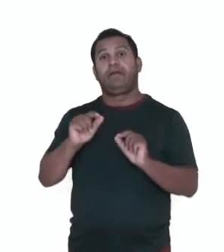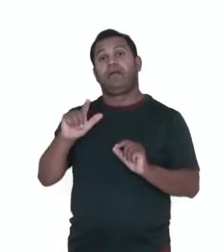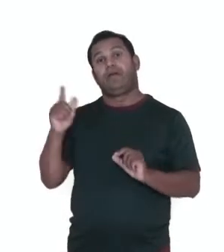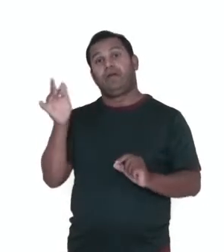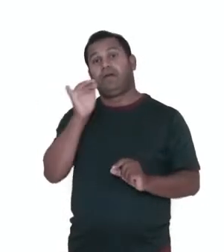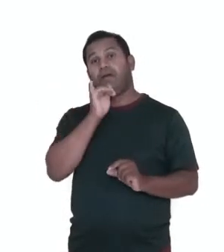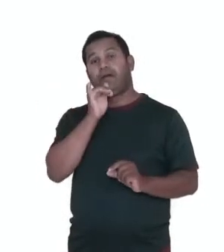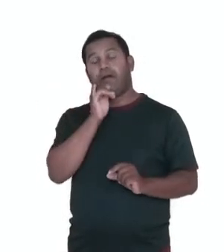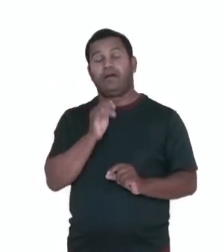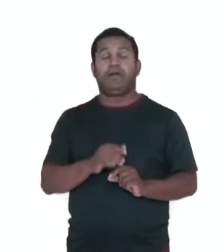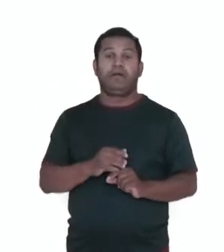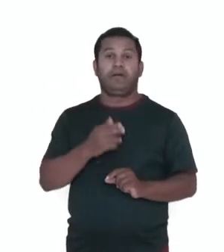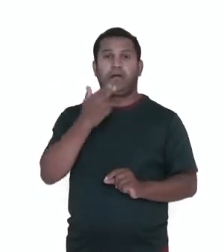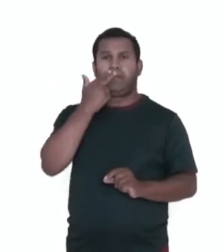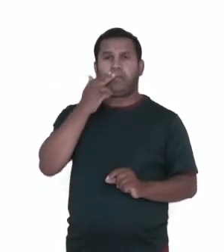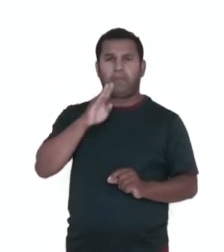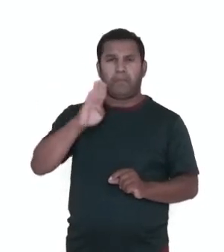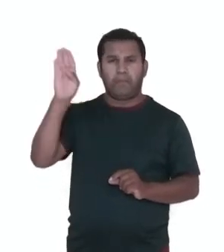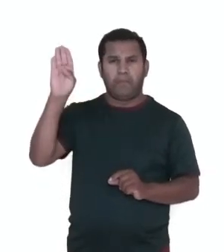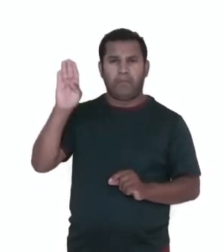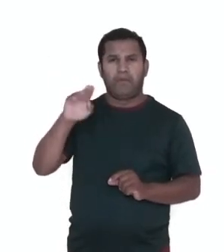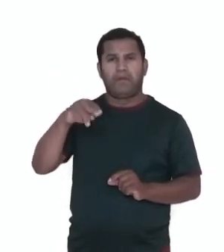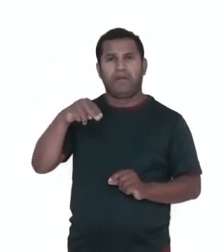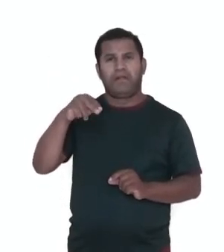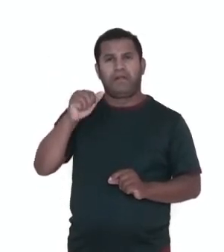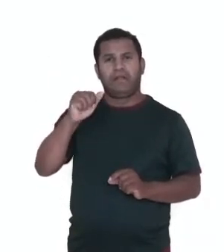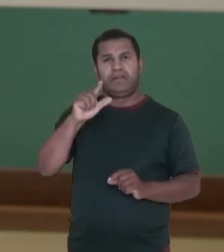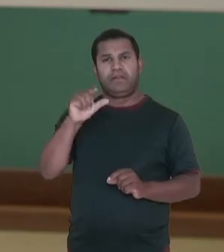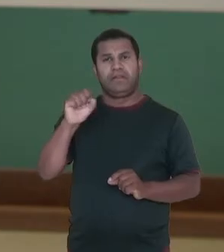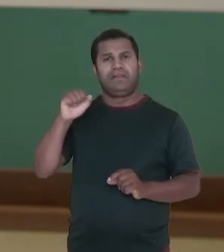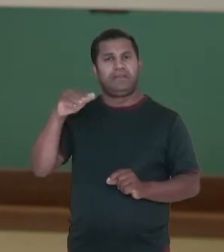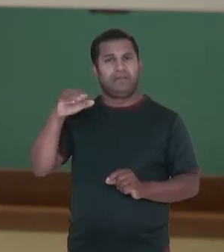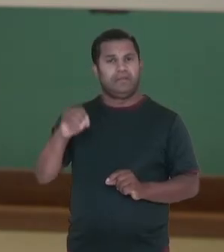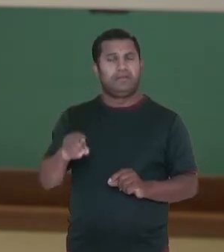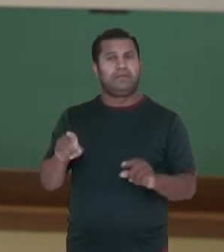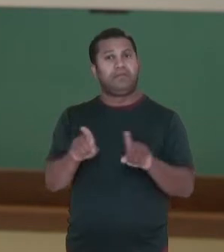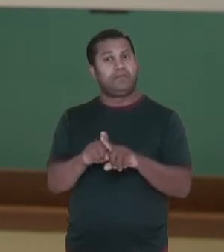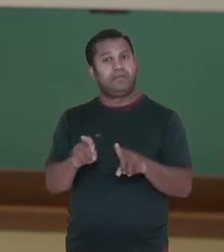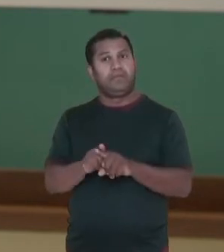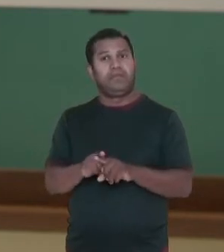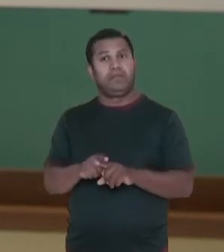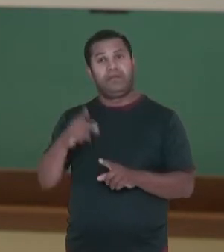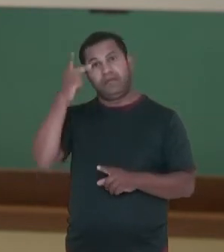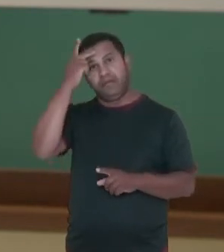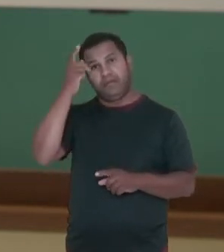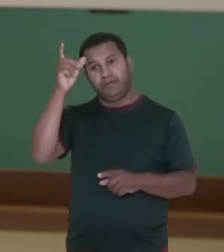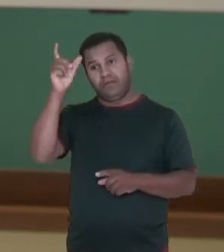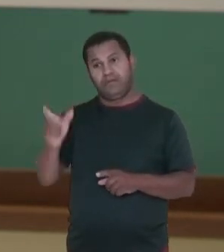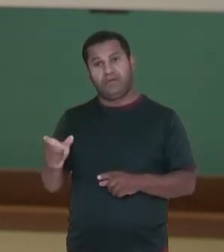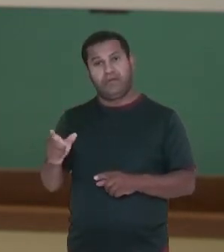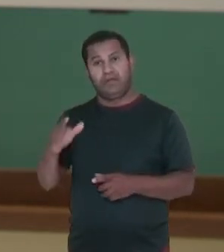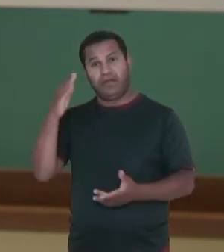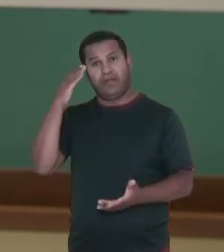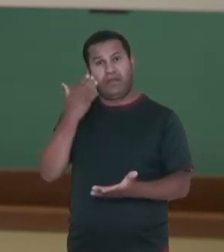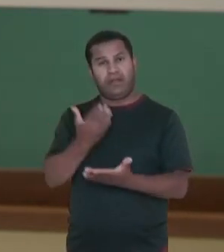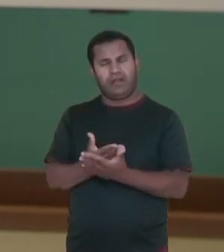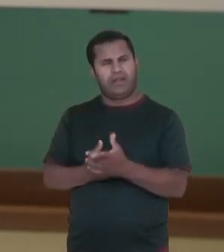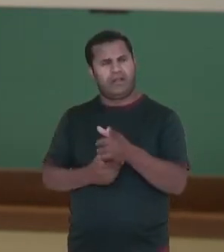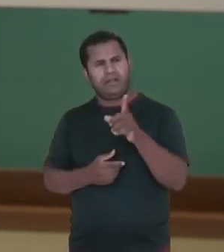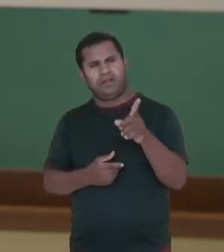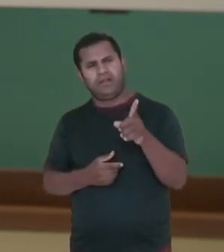que eram considerados impuros, né? Muitos deles foram eliminados lá no campo de concentração, por exemplo. Então, quem é